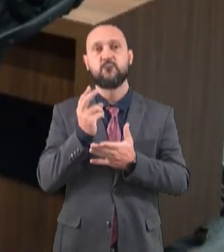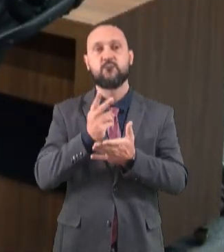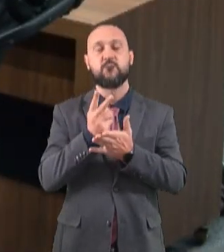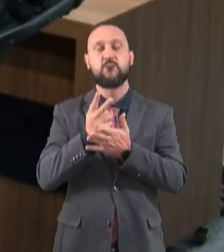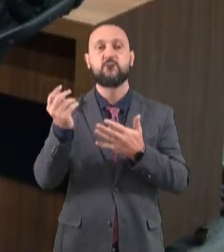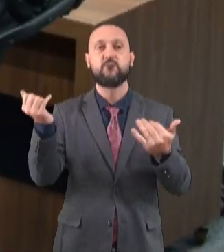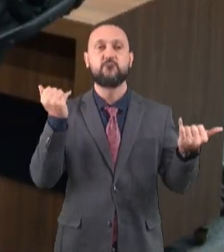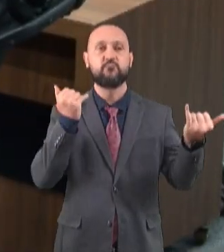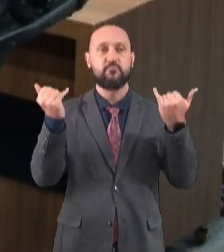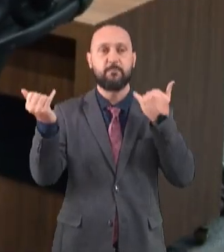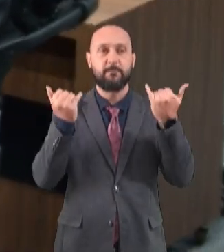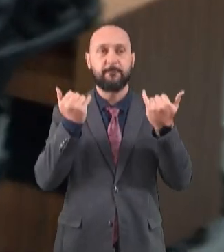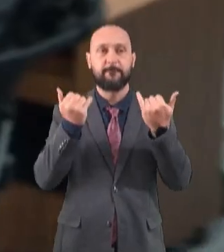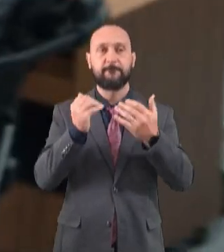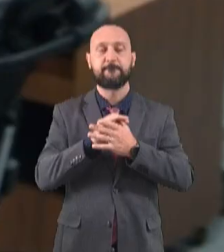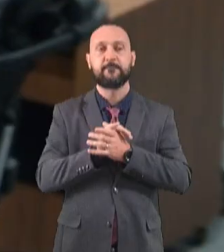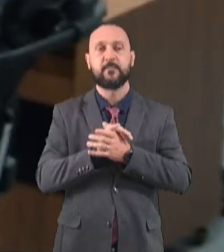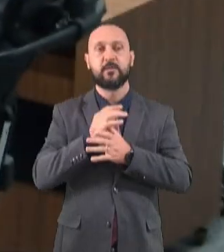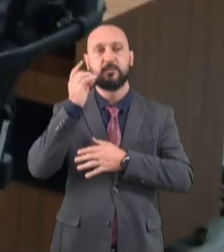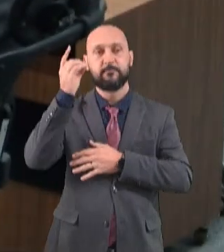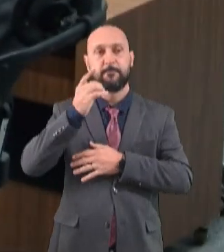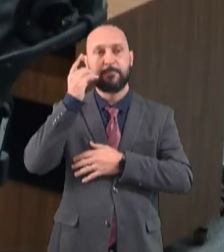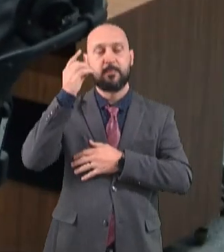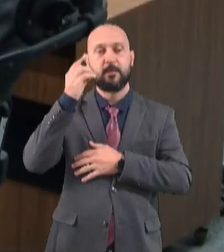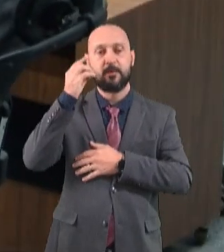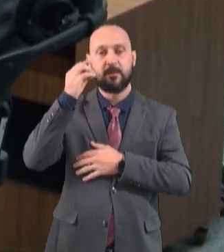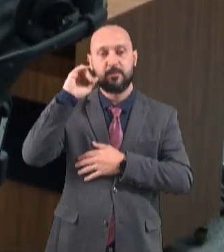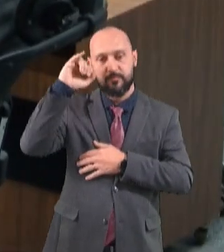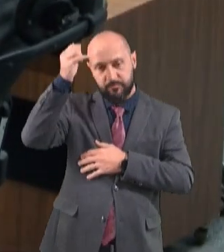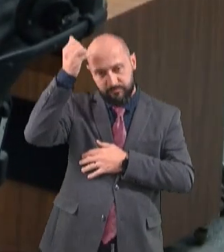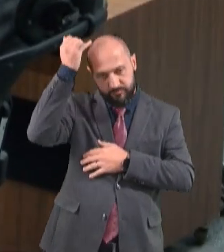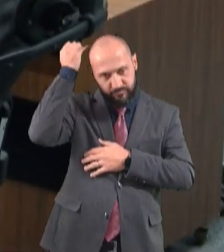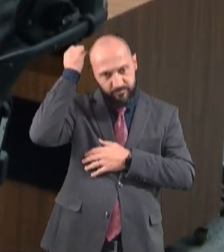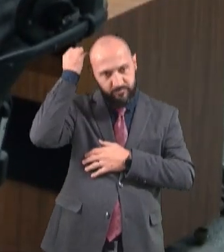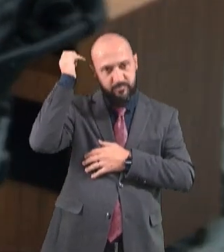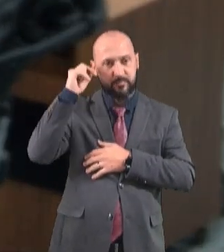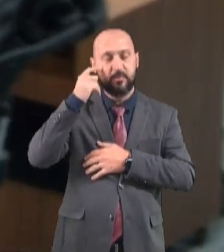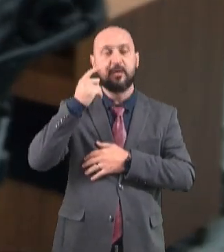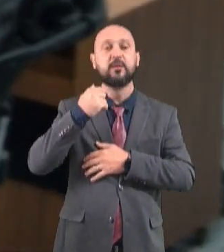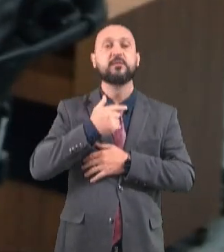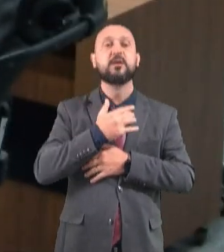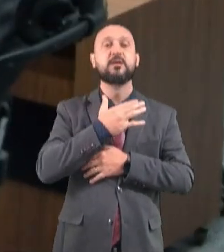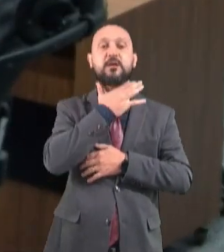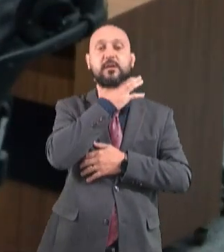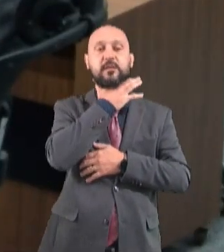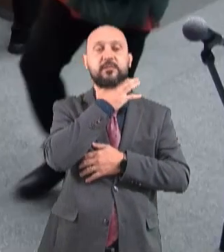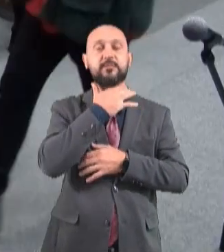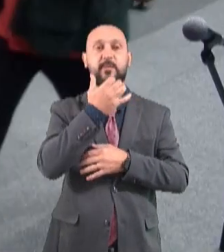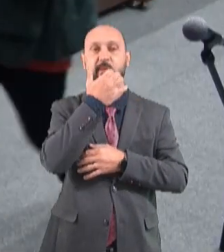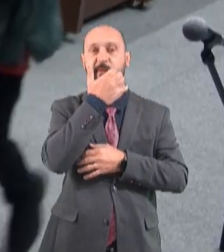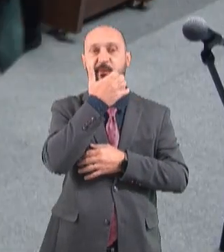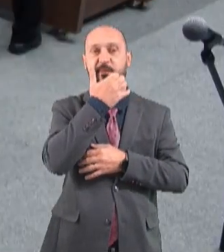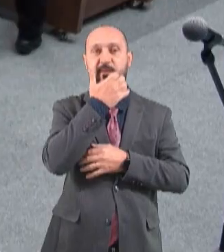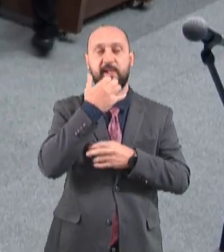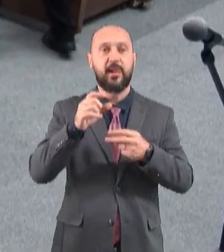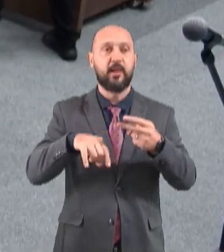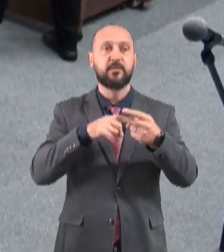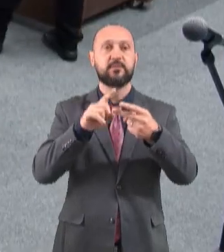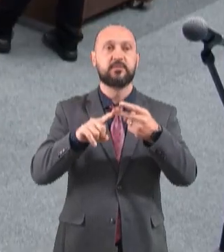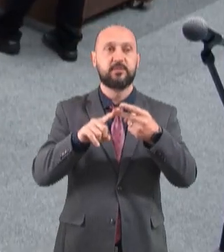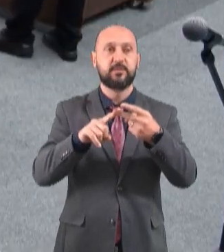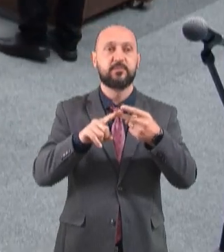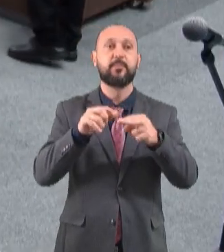as informações que nos chegam, meu querido Mock, é de que a situação é crítica. Segundo